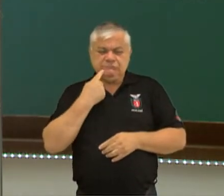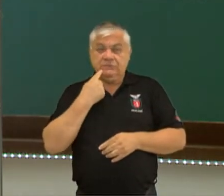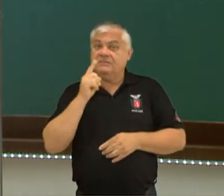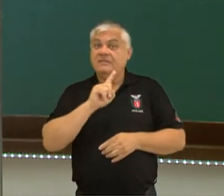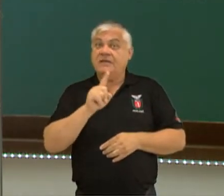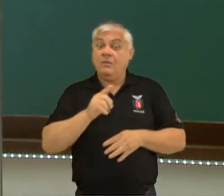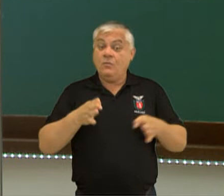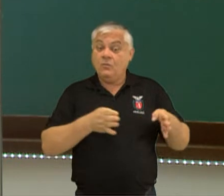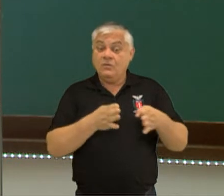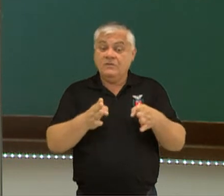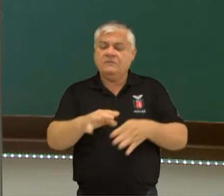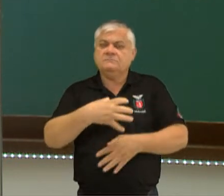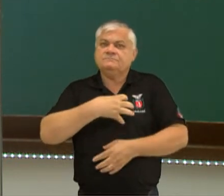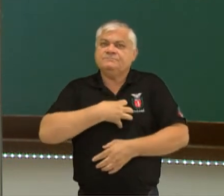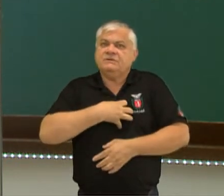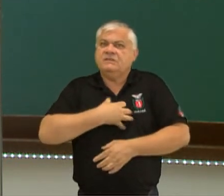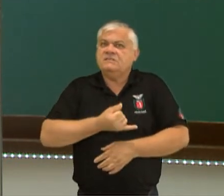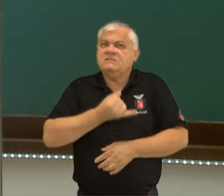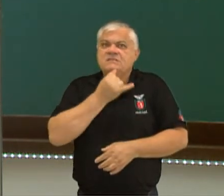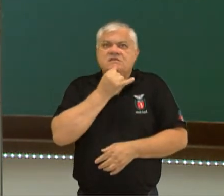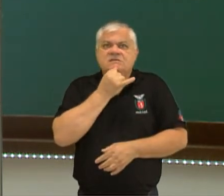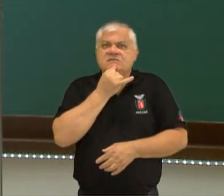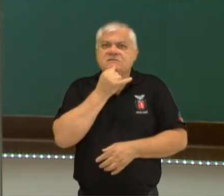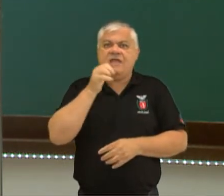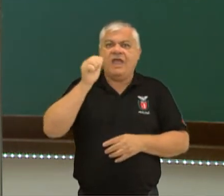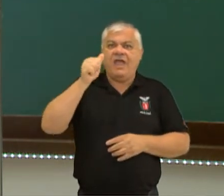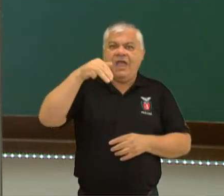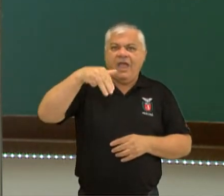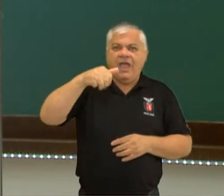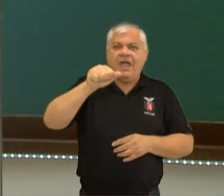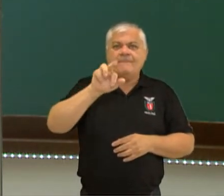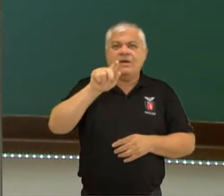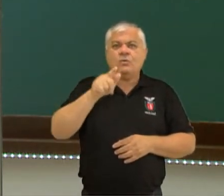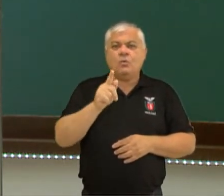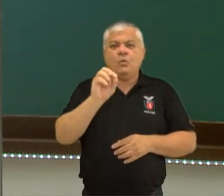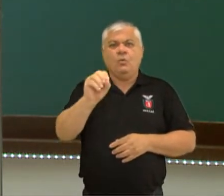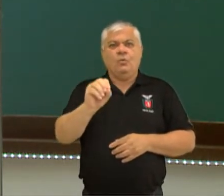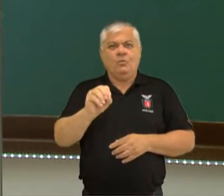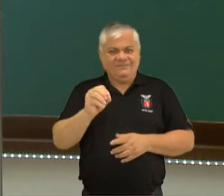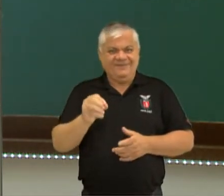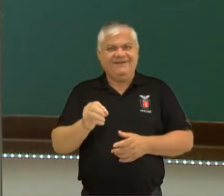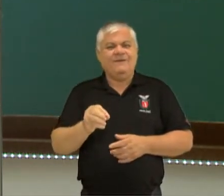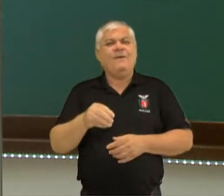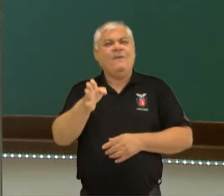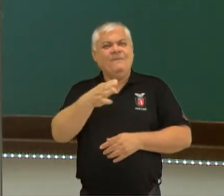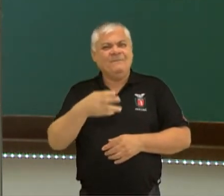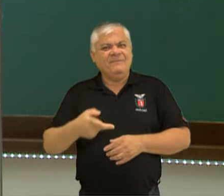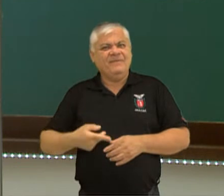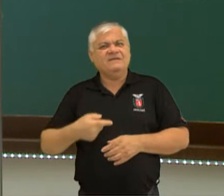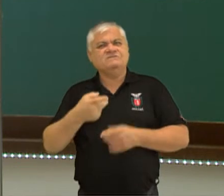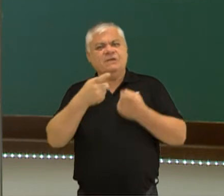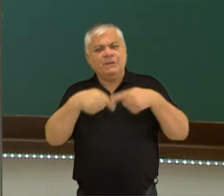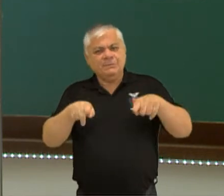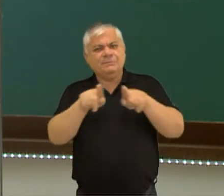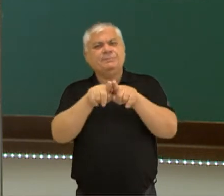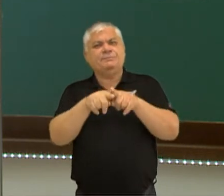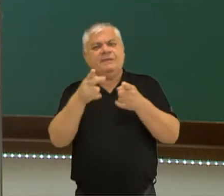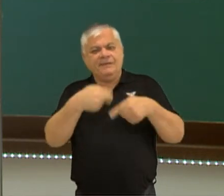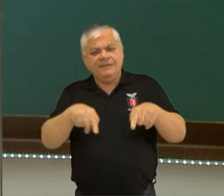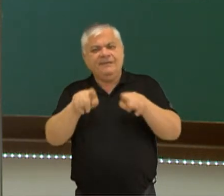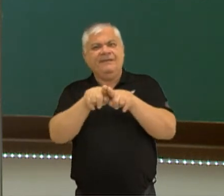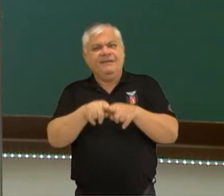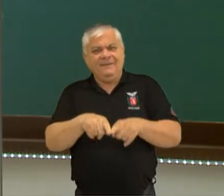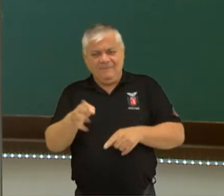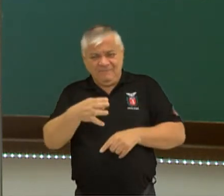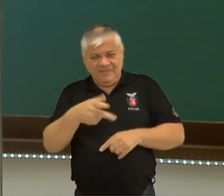uma característica humana, e o rio não é humano. Os peixinhos repetiram uma frase é uma característica